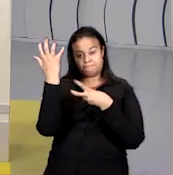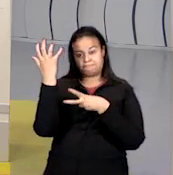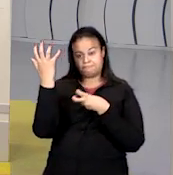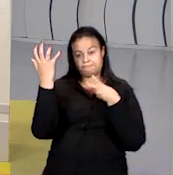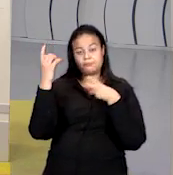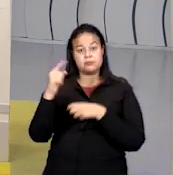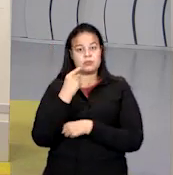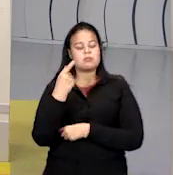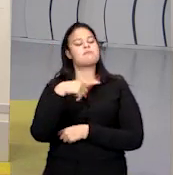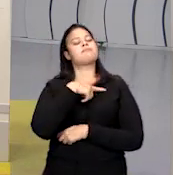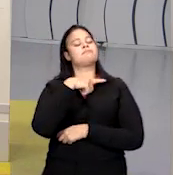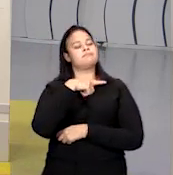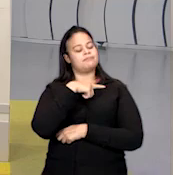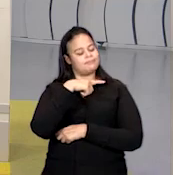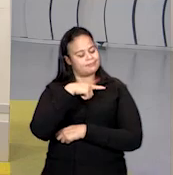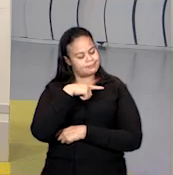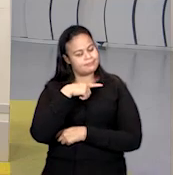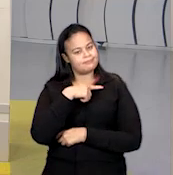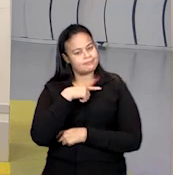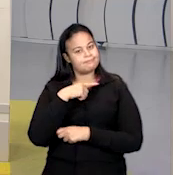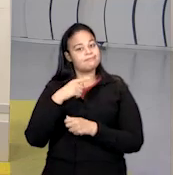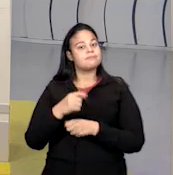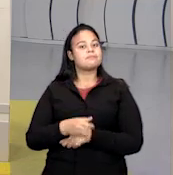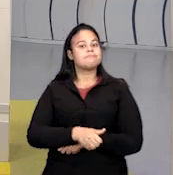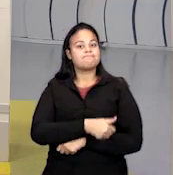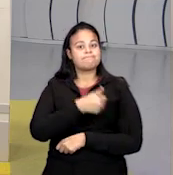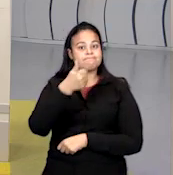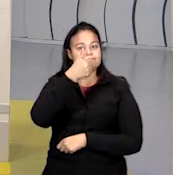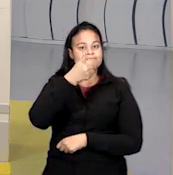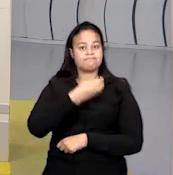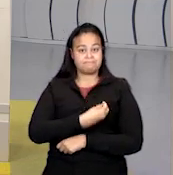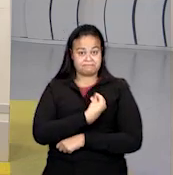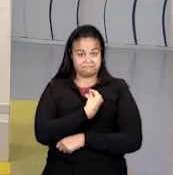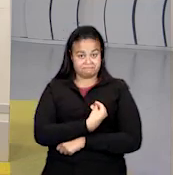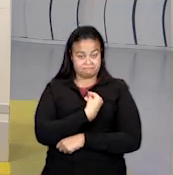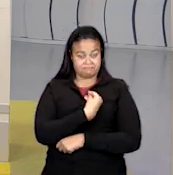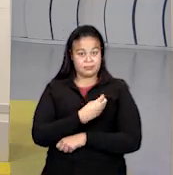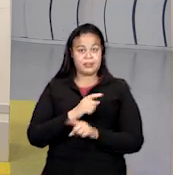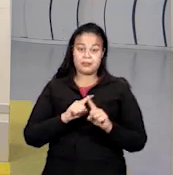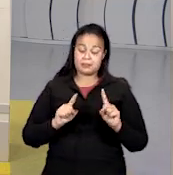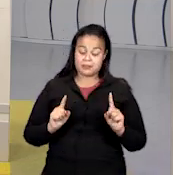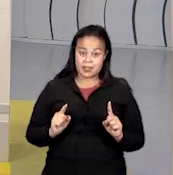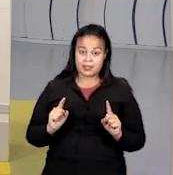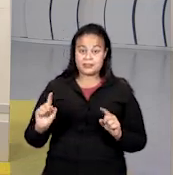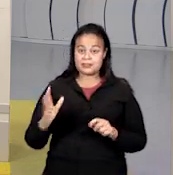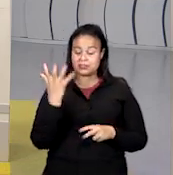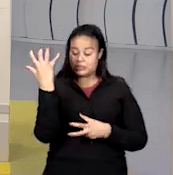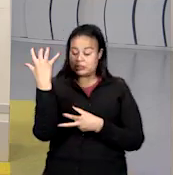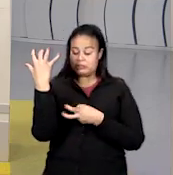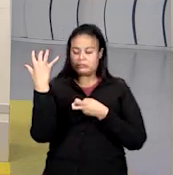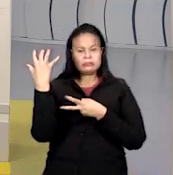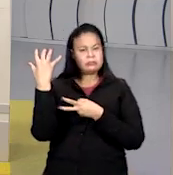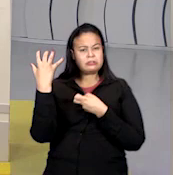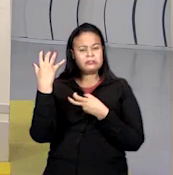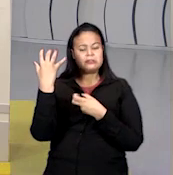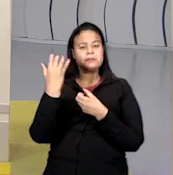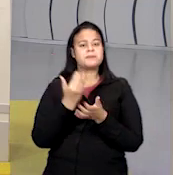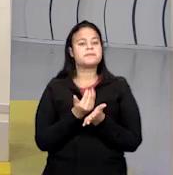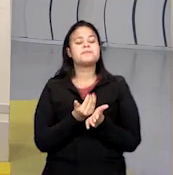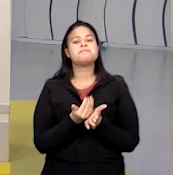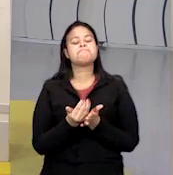nós tenhamos uma boa qualidade de vida. Porém, essa exploração aconteceu a partir